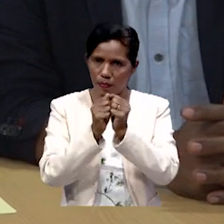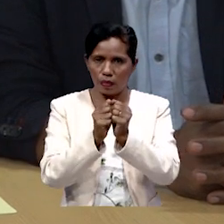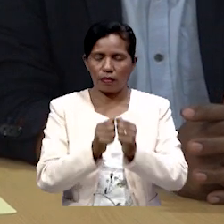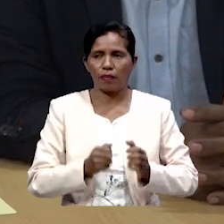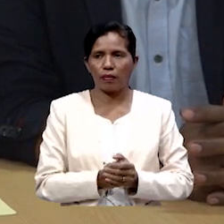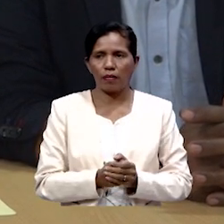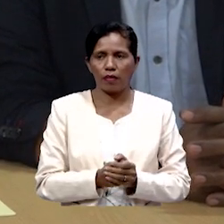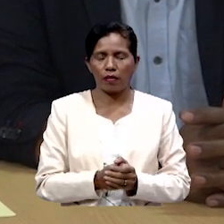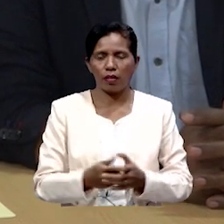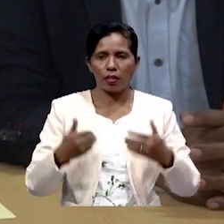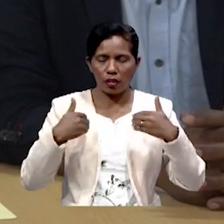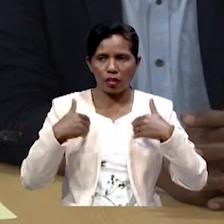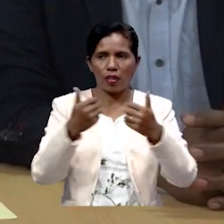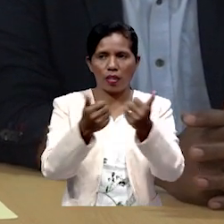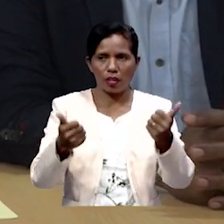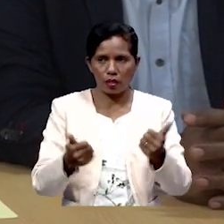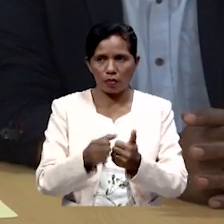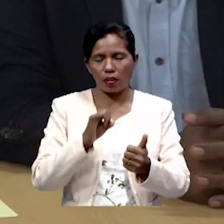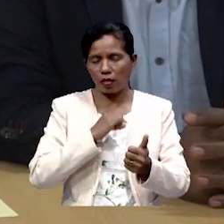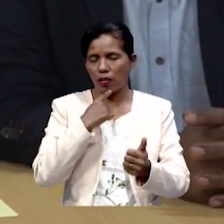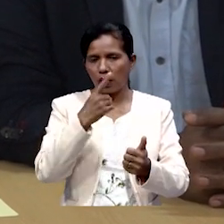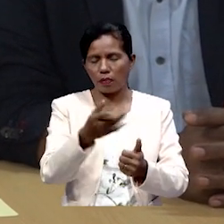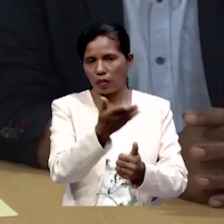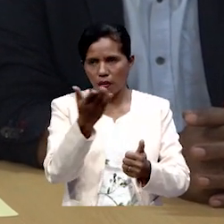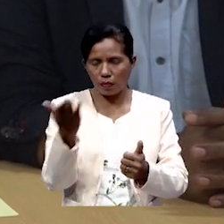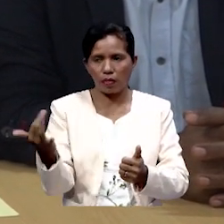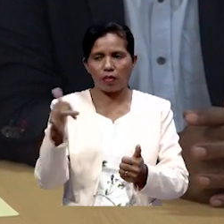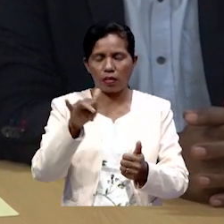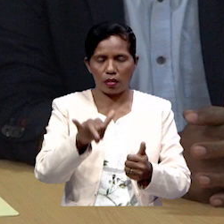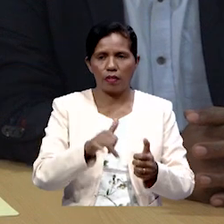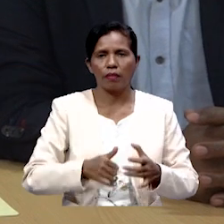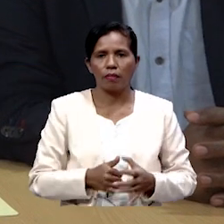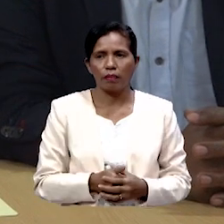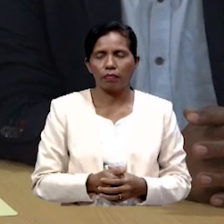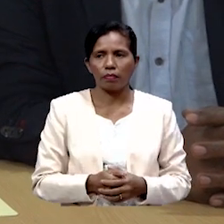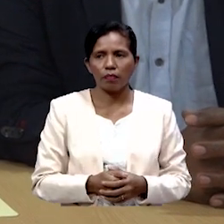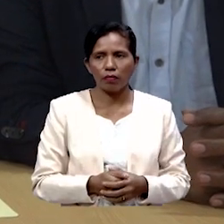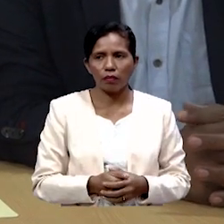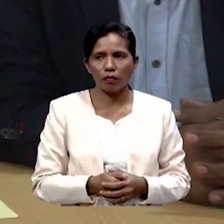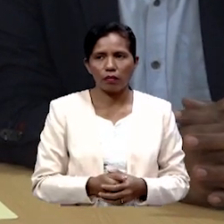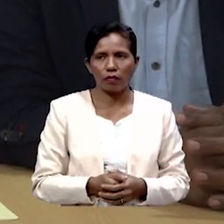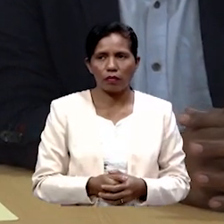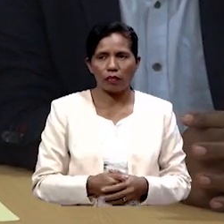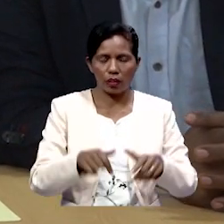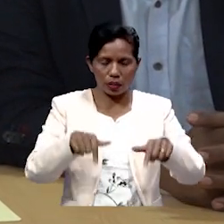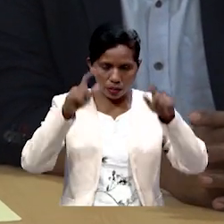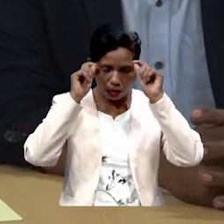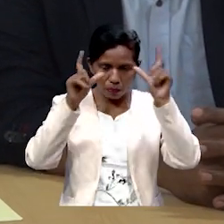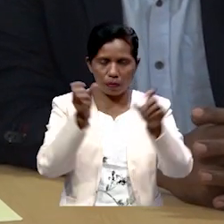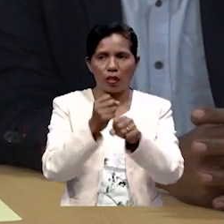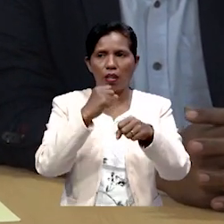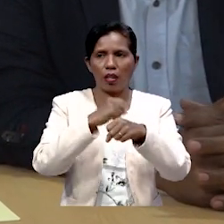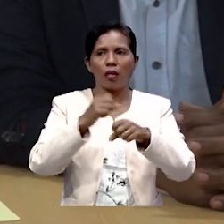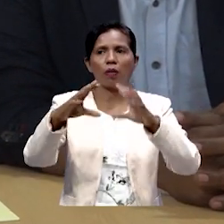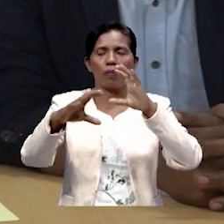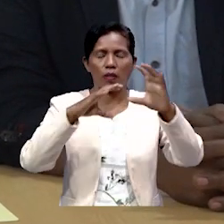tambah ia agensi balon ini haula temi baita bosir fika ba segero da justisa agensi Timor makhalo komunikasi no agensi